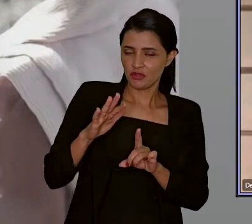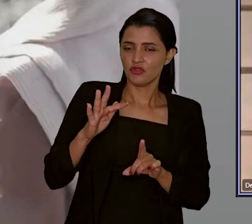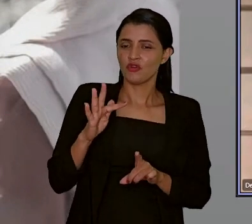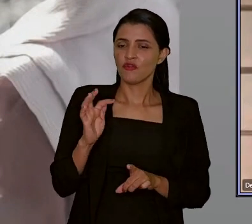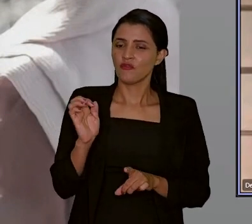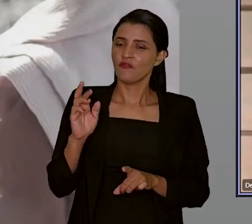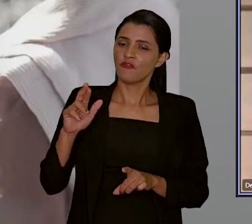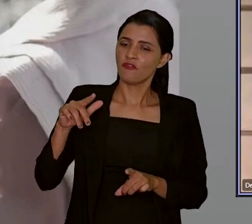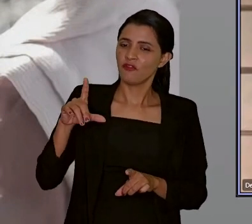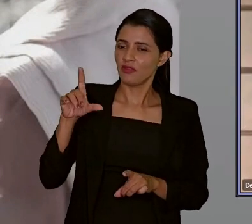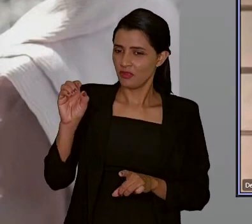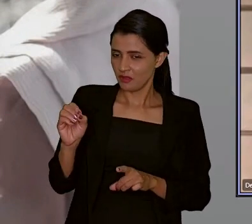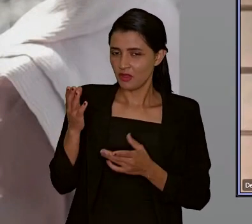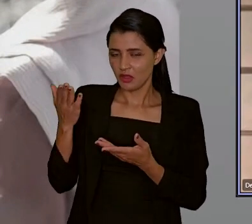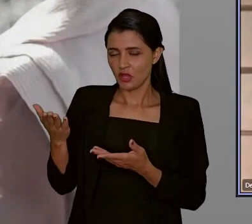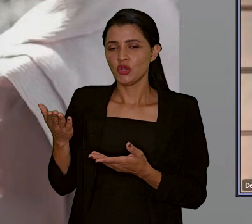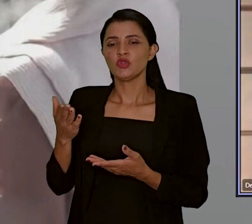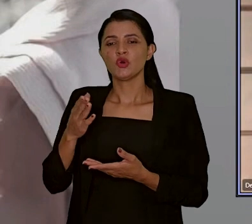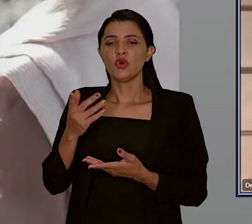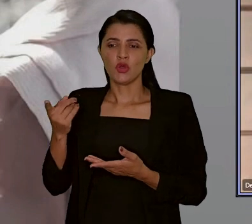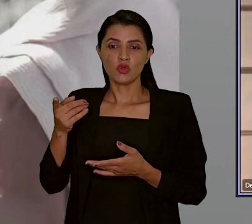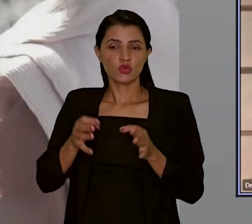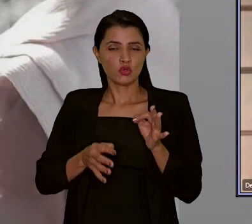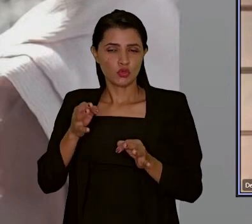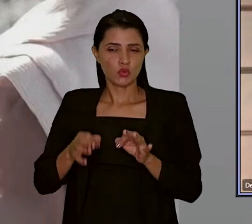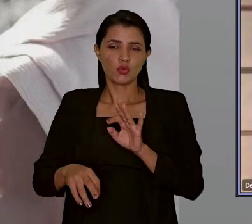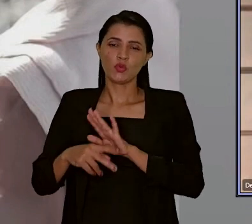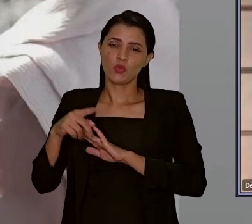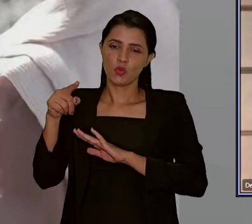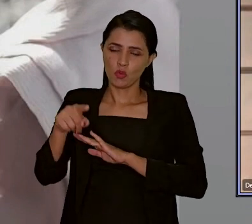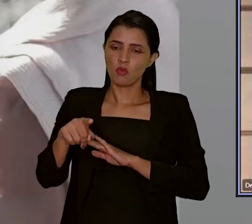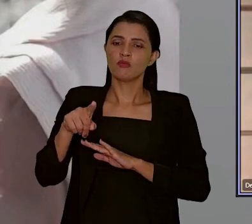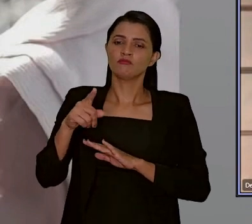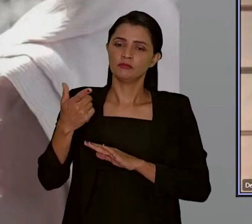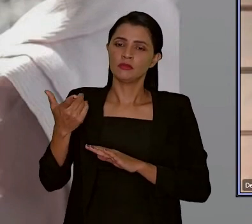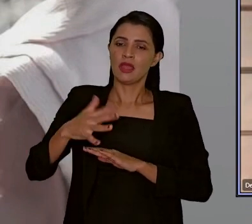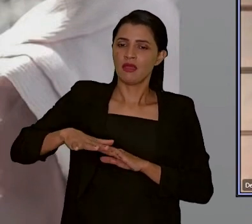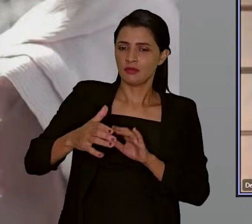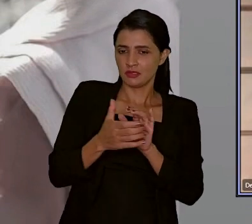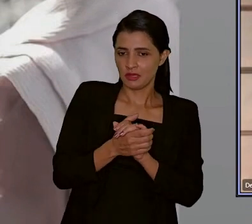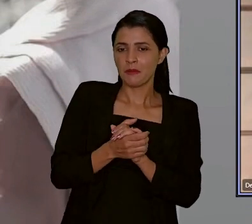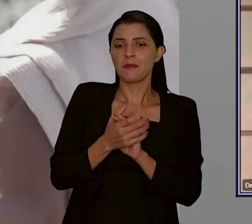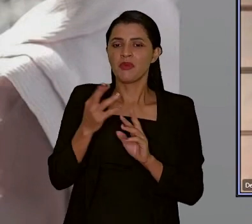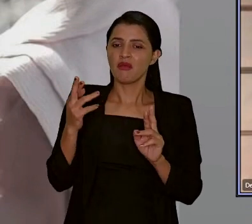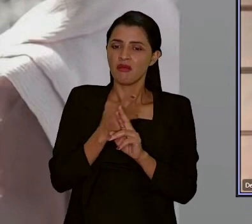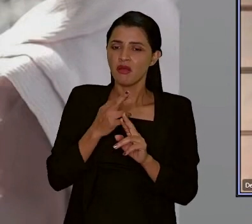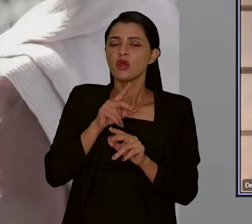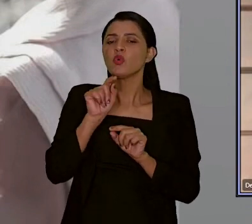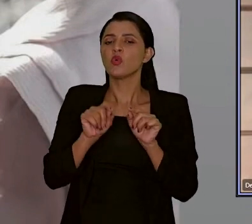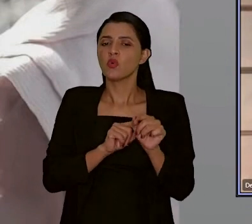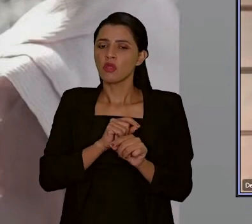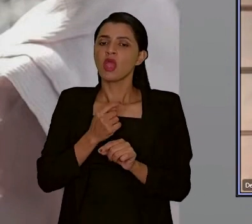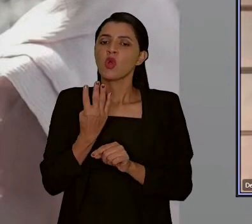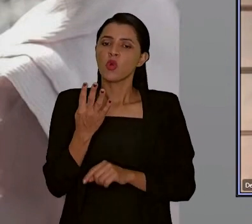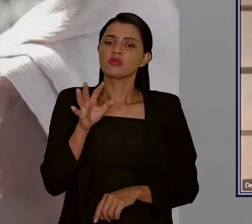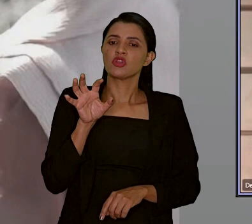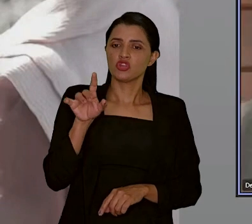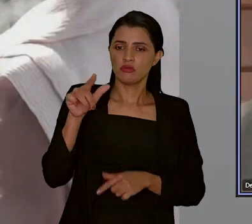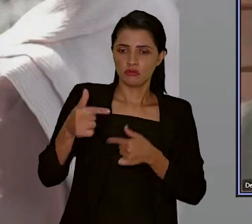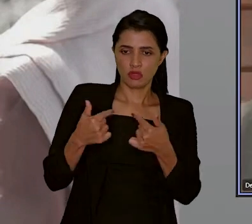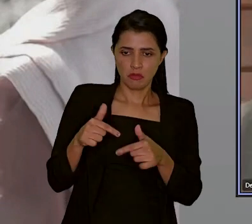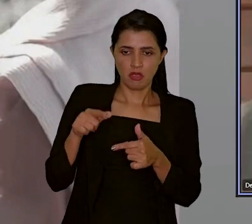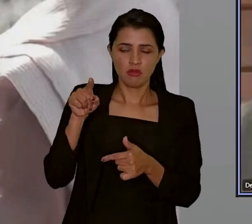juiz de enlace para as causas relativas à 4ª Região. Desembargador Fernando é